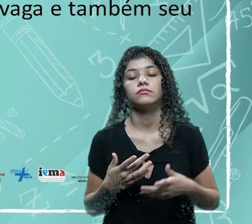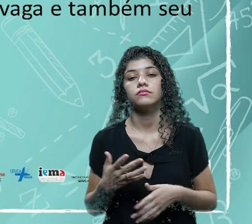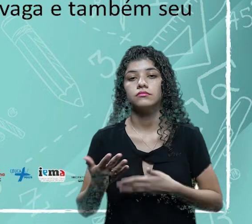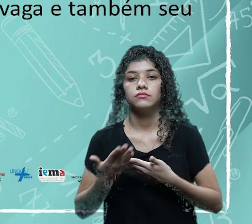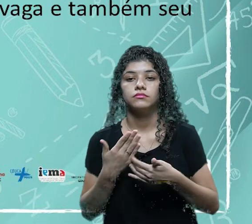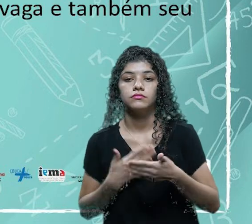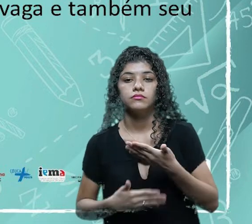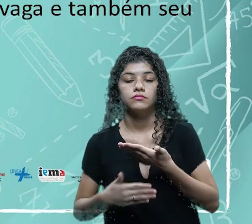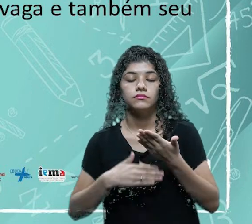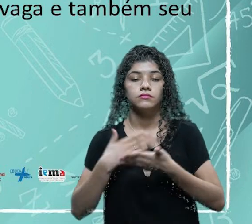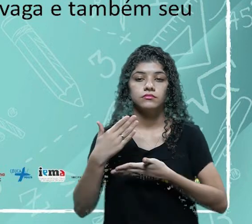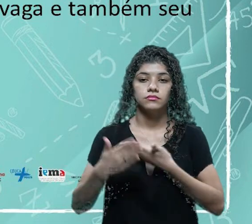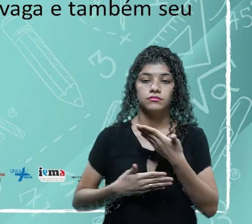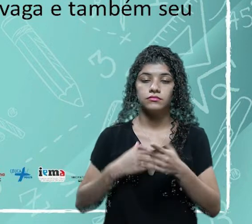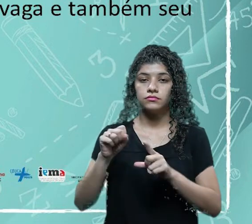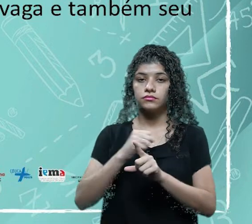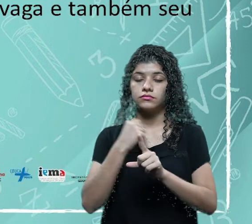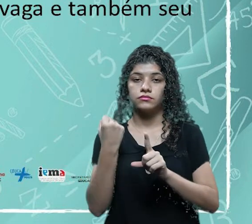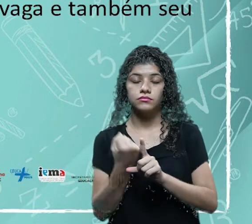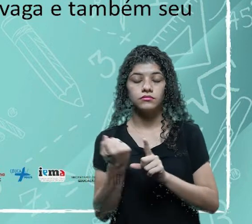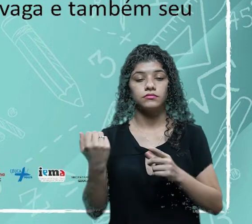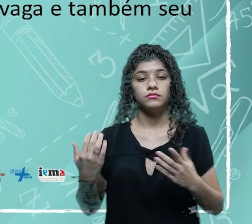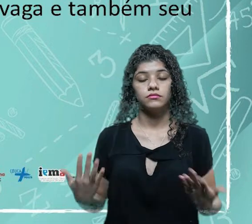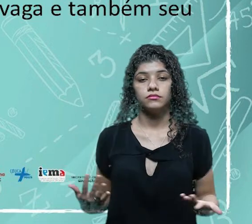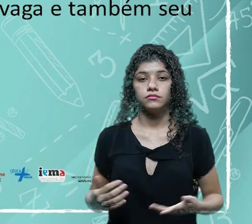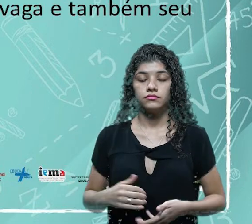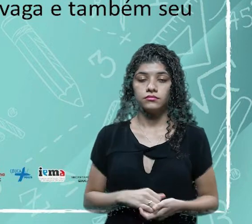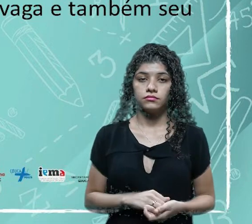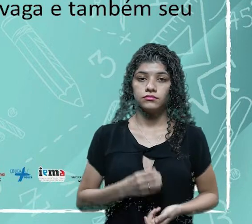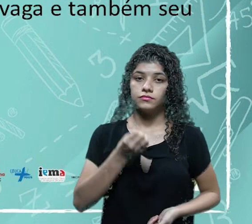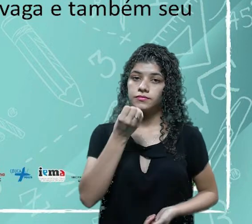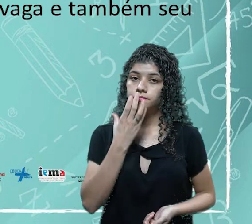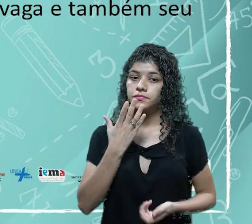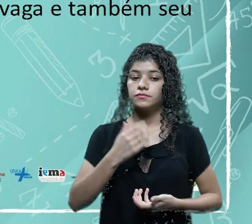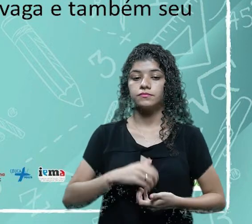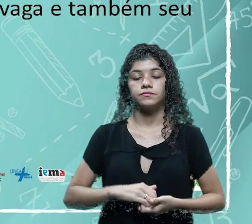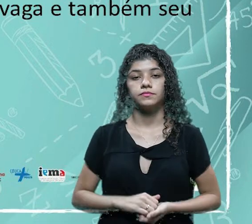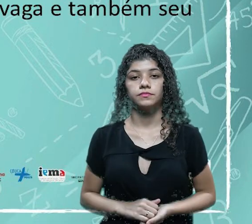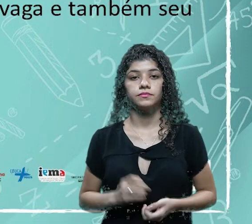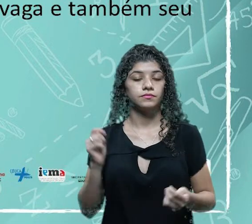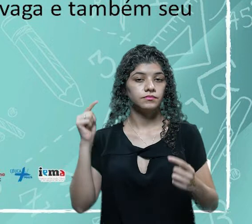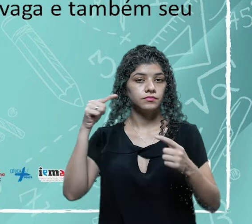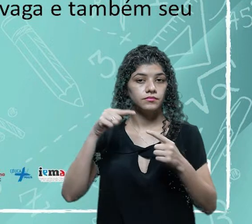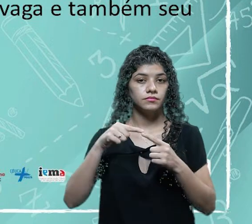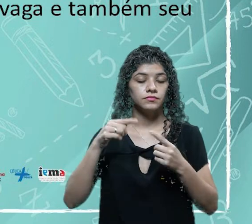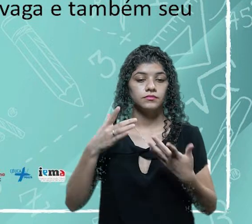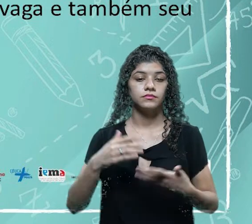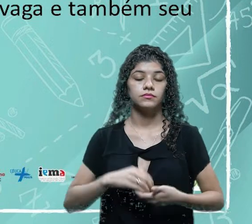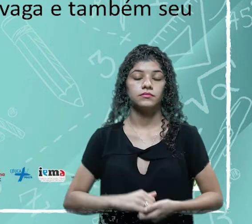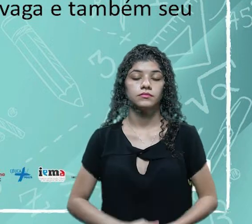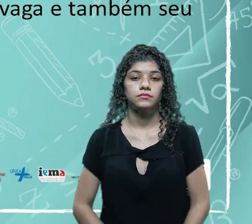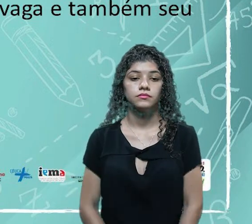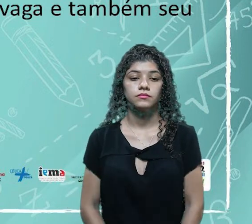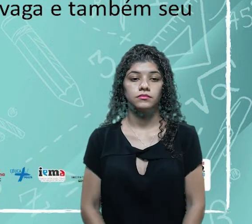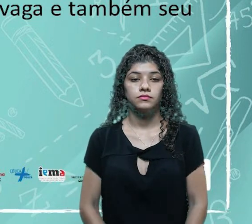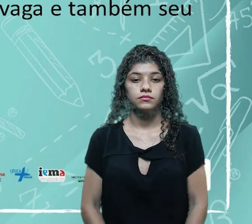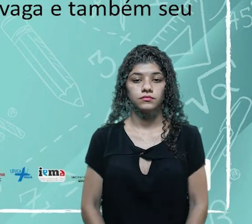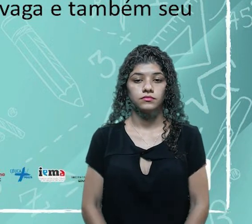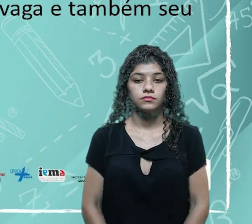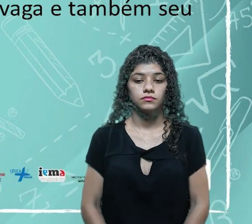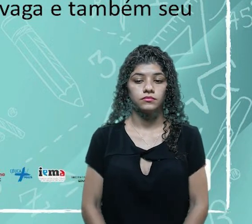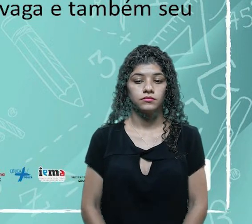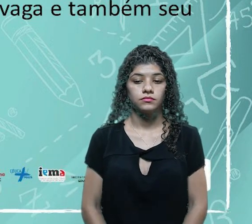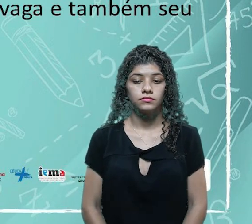participar desenvolver socialmente e é isso é isso é o objetivo da gamificação